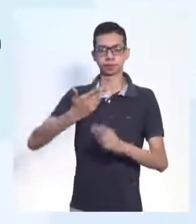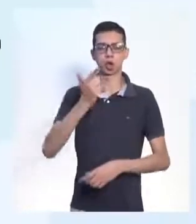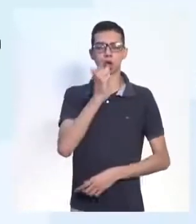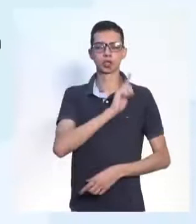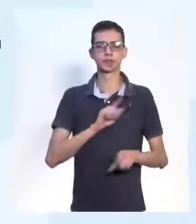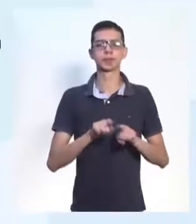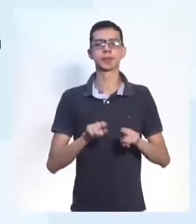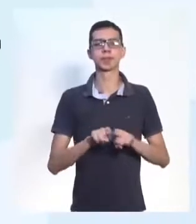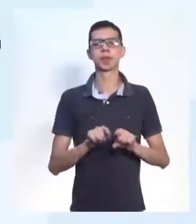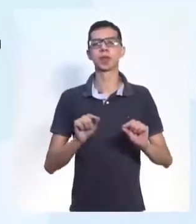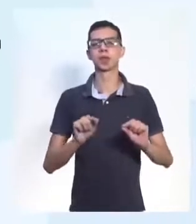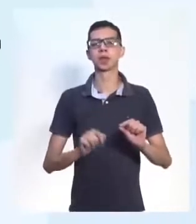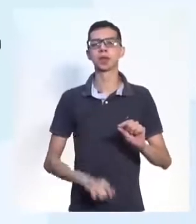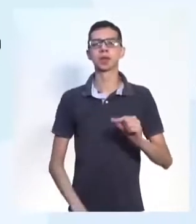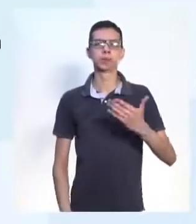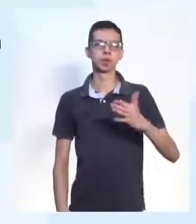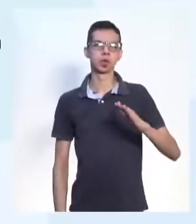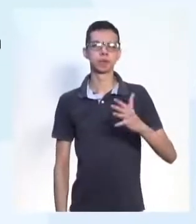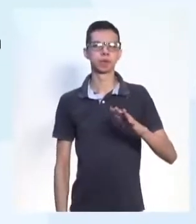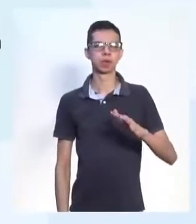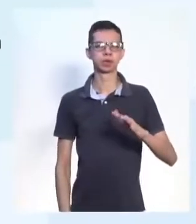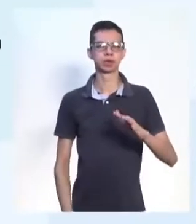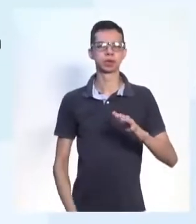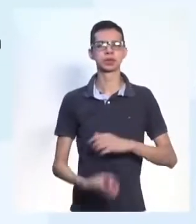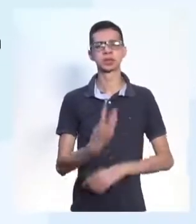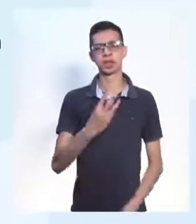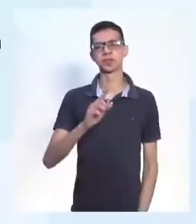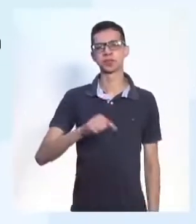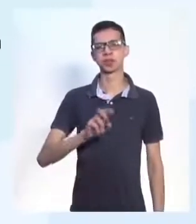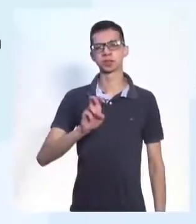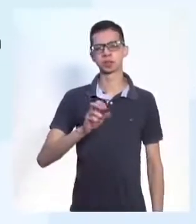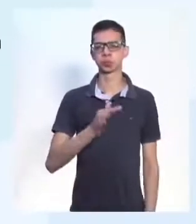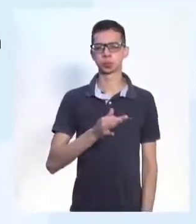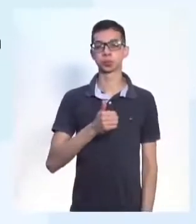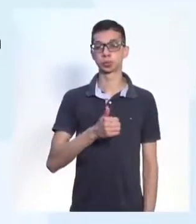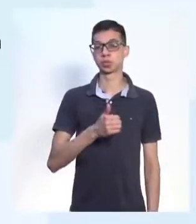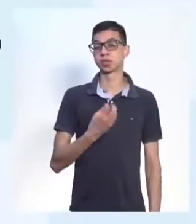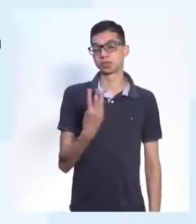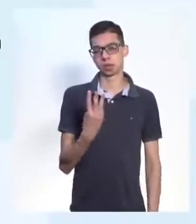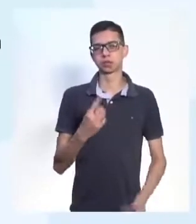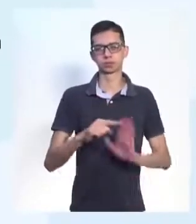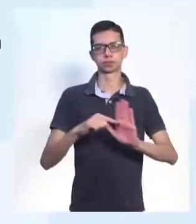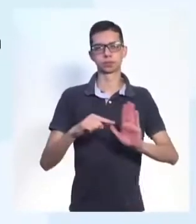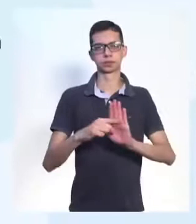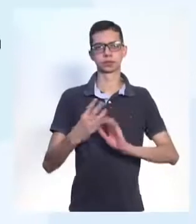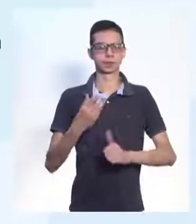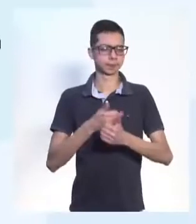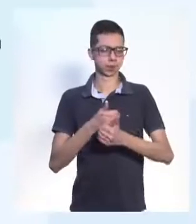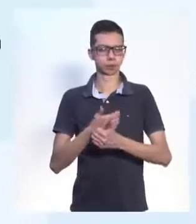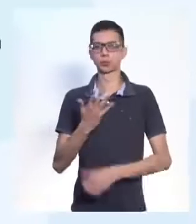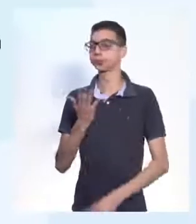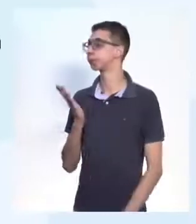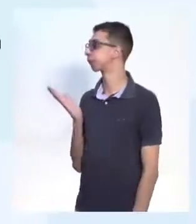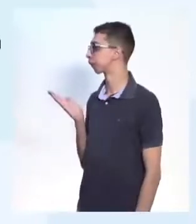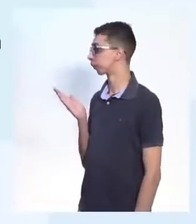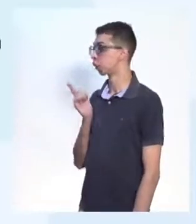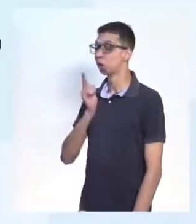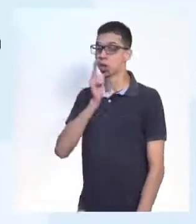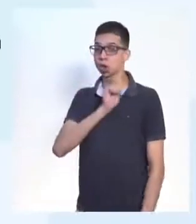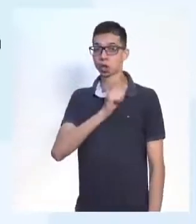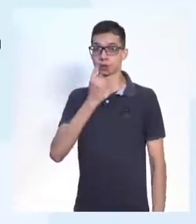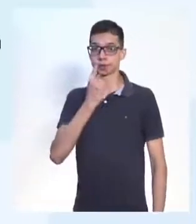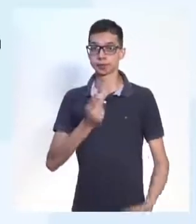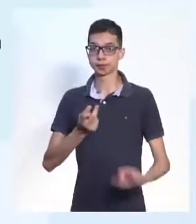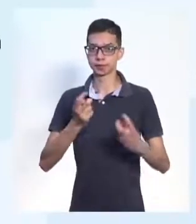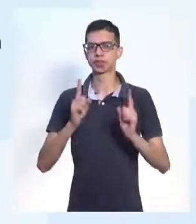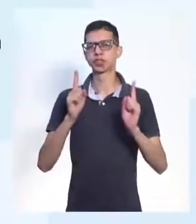colocar menos 3, Osmar. Chegamos no 3,5. 3 está ótimo. Beleza? Beleza. Então, um valor negativo que nós conseguimos chegar aqui, que seria o